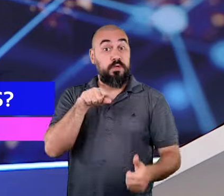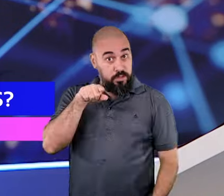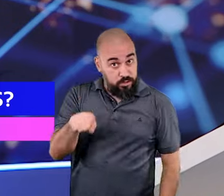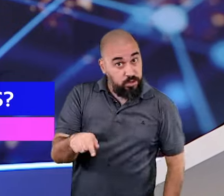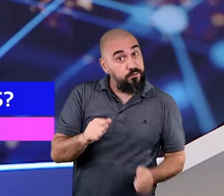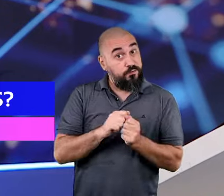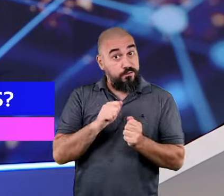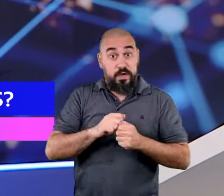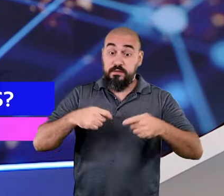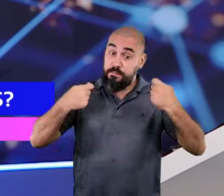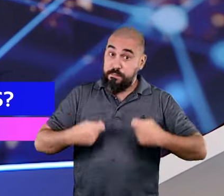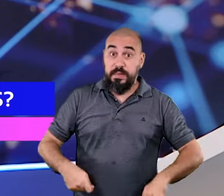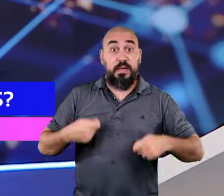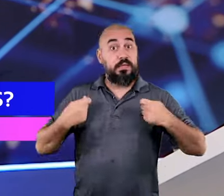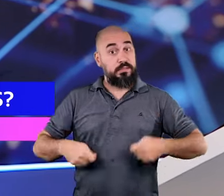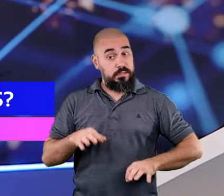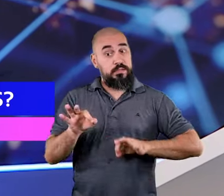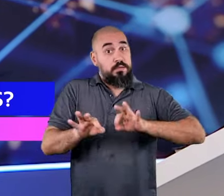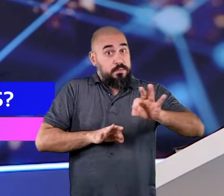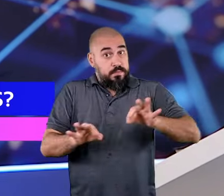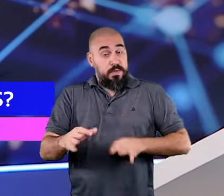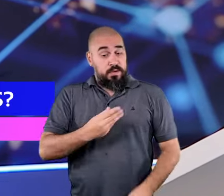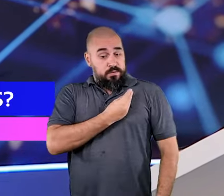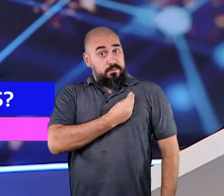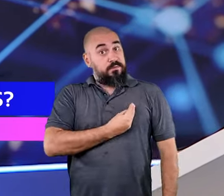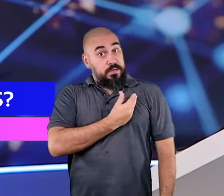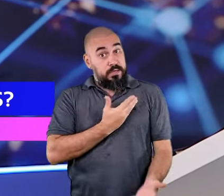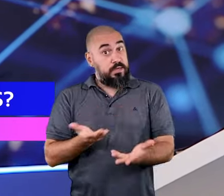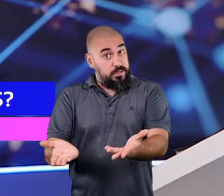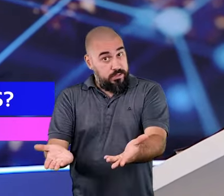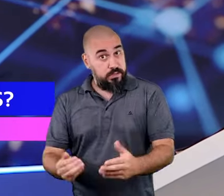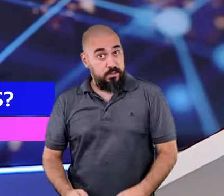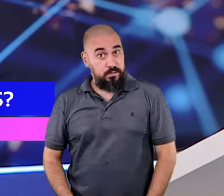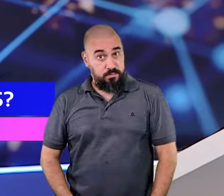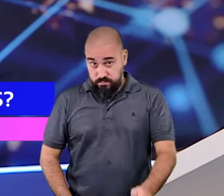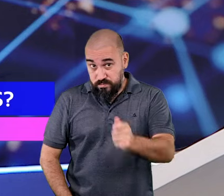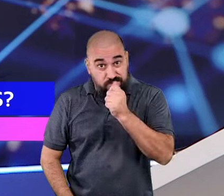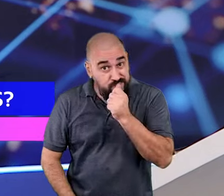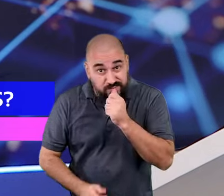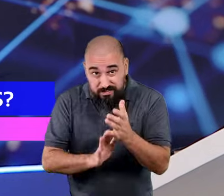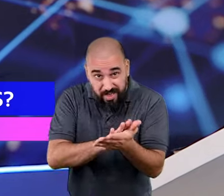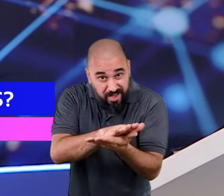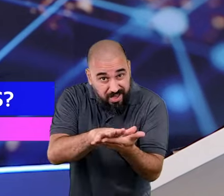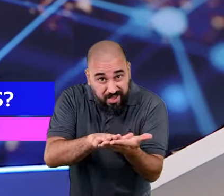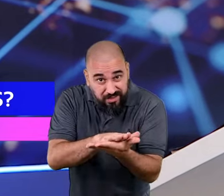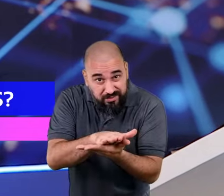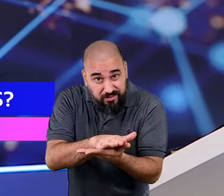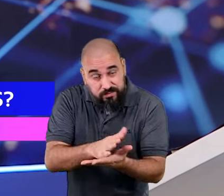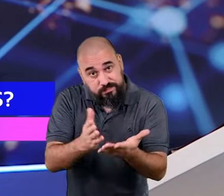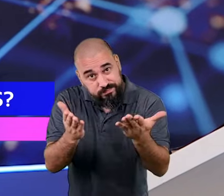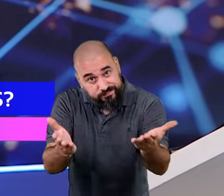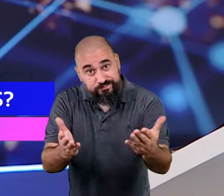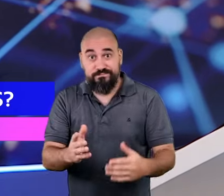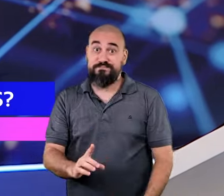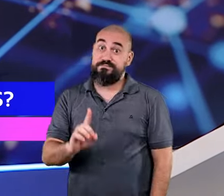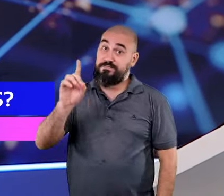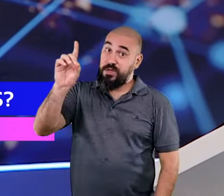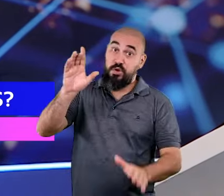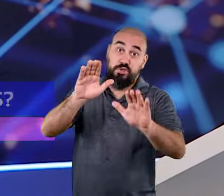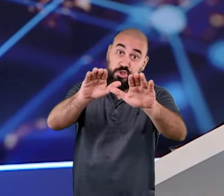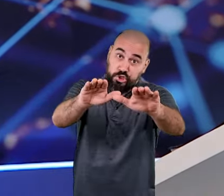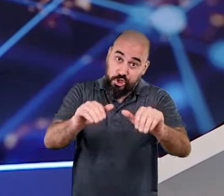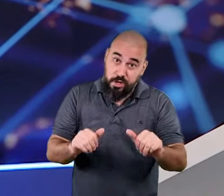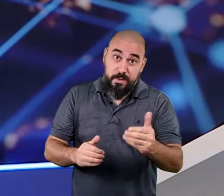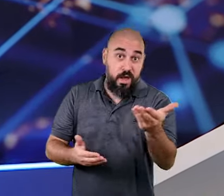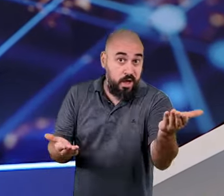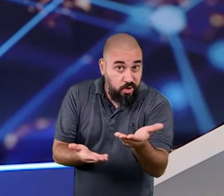imprescindíveis para o seu preparo para a volta de Jesus. E se você ainda não fez esses passos, ouça a voz de Deus agora, apelando ao seu